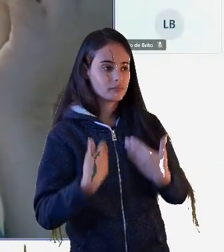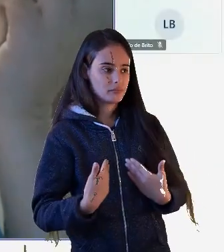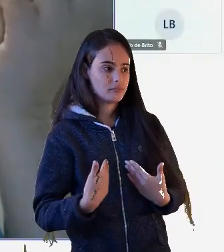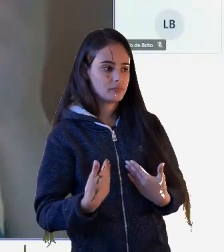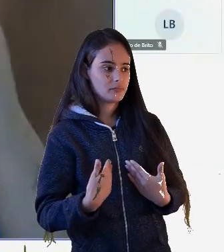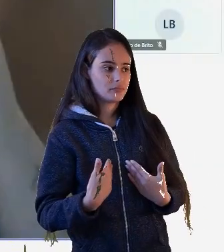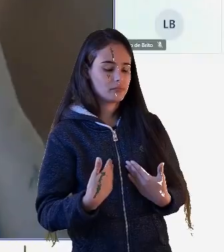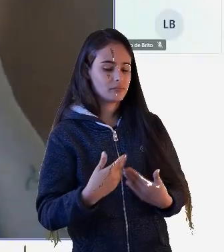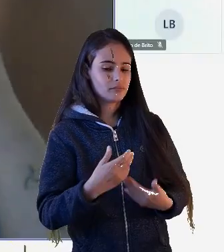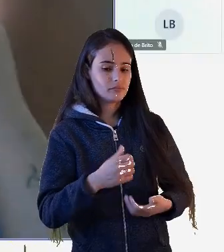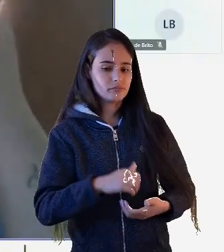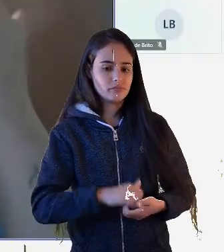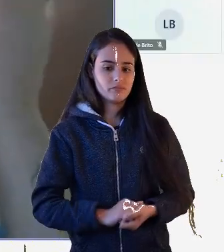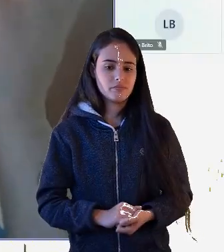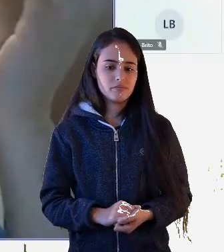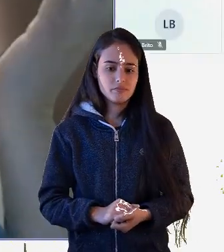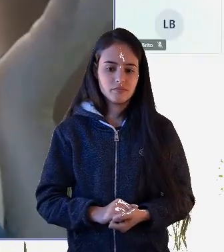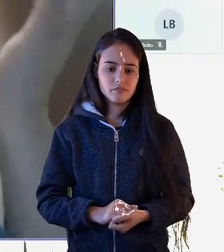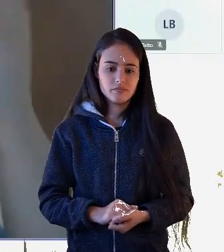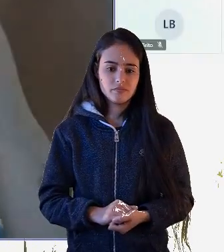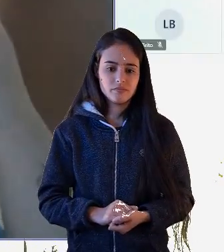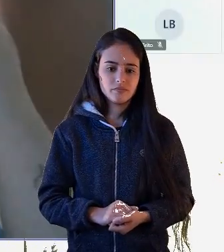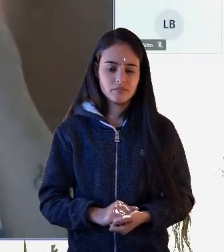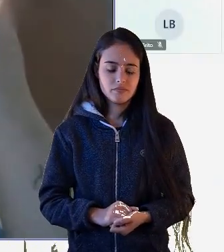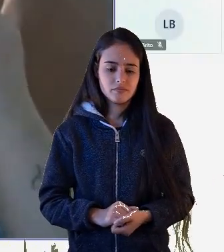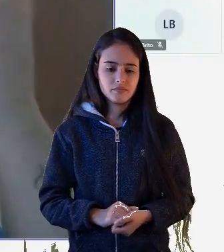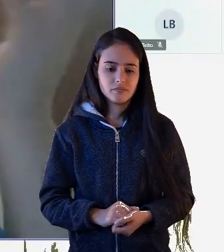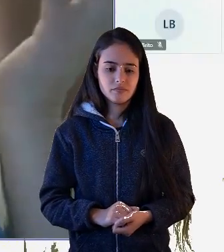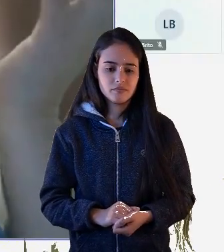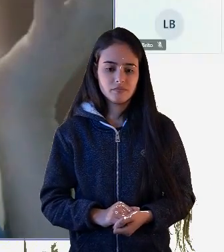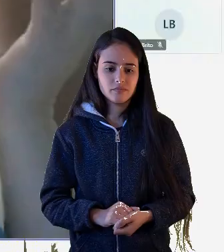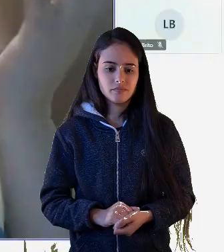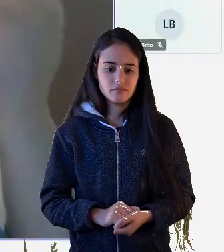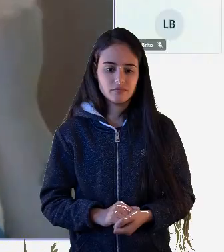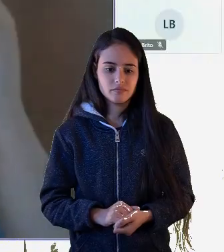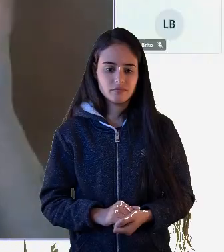seguiu, né? Se eu vou ao estádio, se eu passo por uma